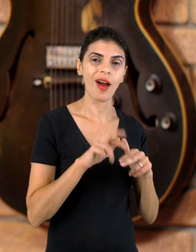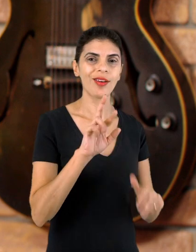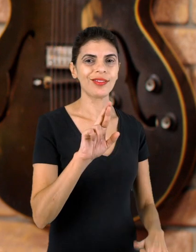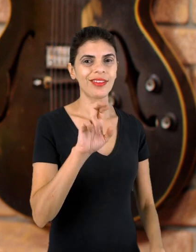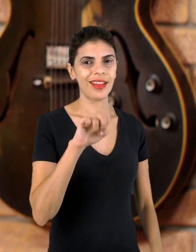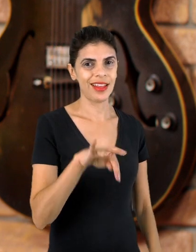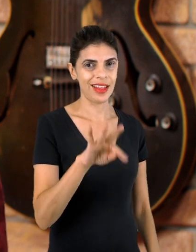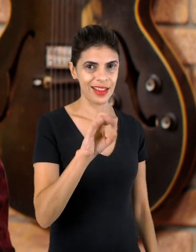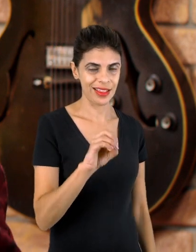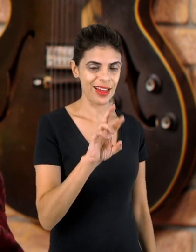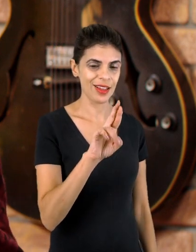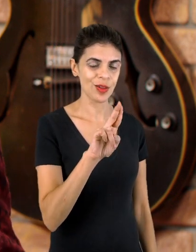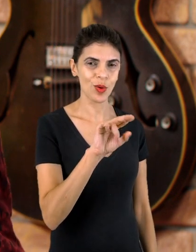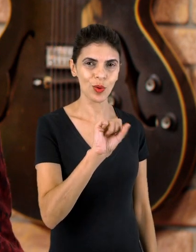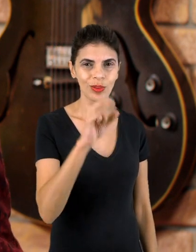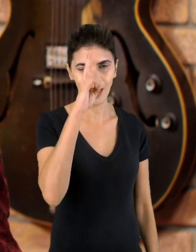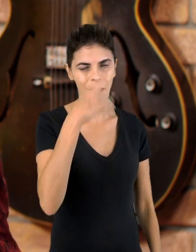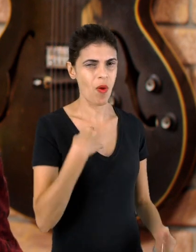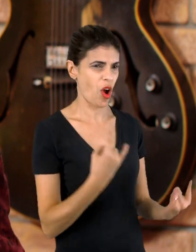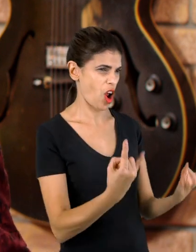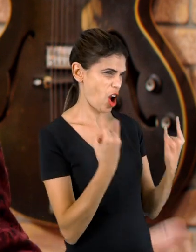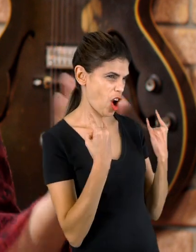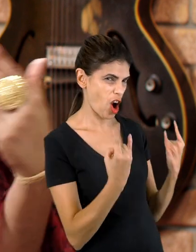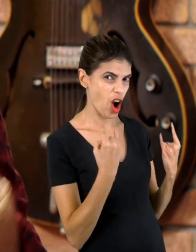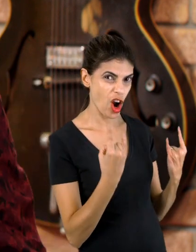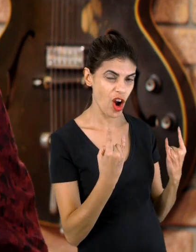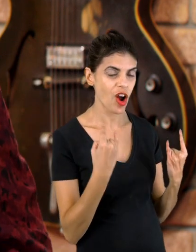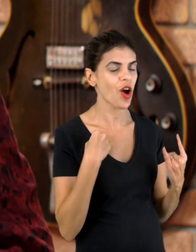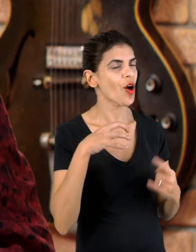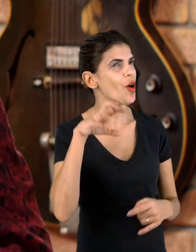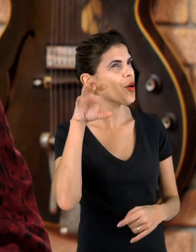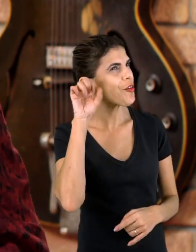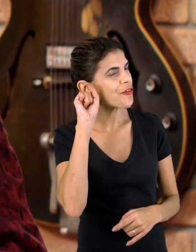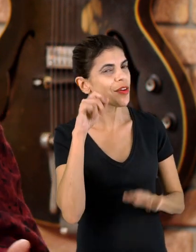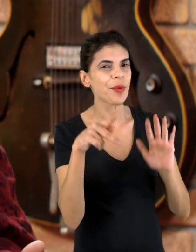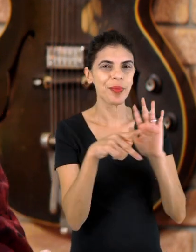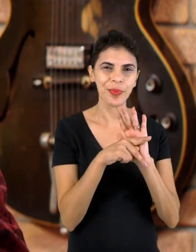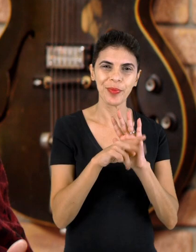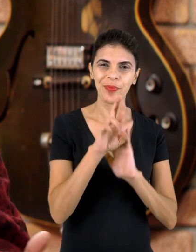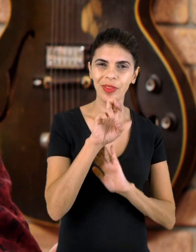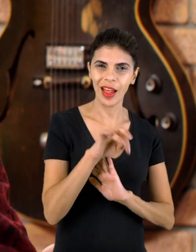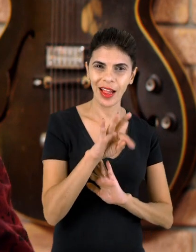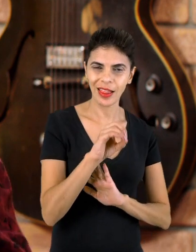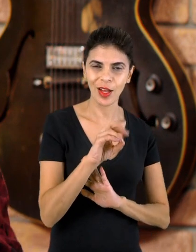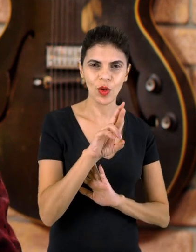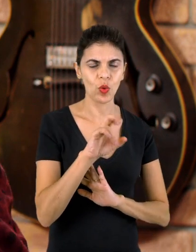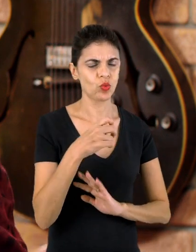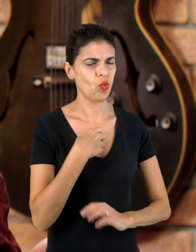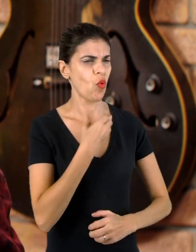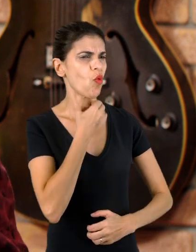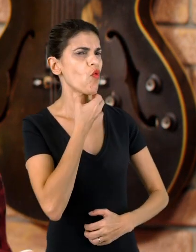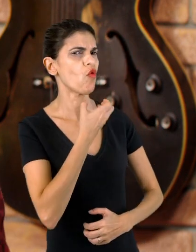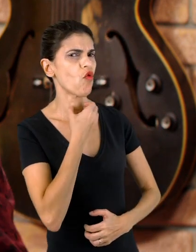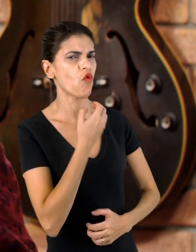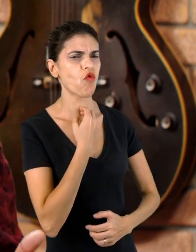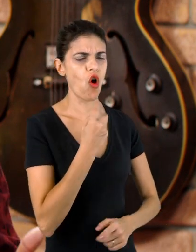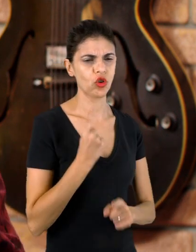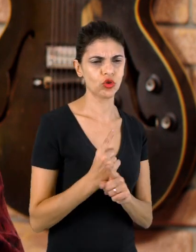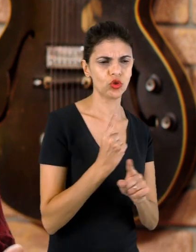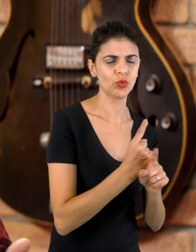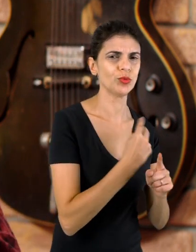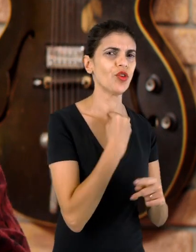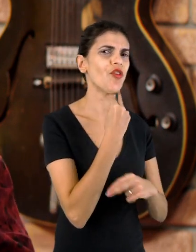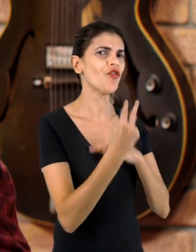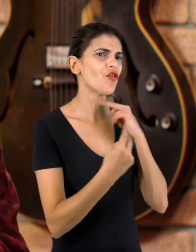Russo, Nelson. Lembra que eu era roqueira? Aham. Uhum. Aí eu escutava Renato Russo, aí eu escutava ele cantando bem grave, aí eu cantava igual, descobri que tinha a